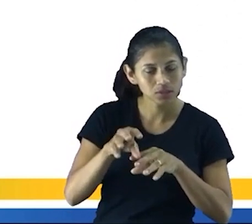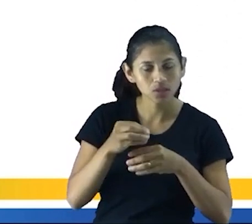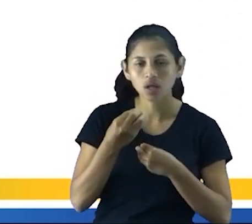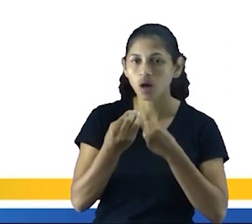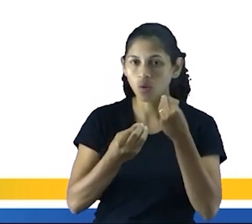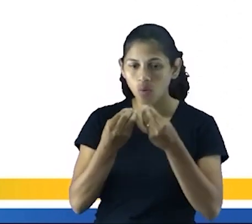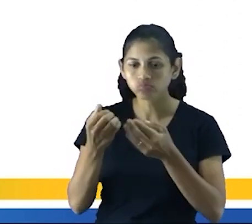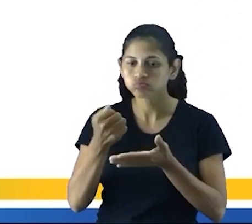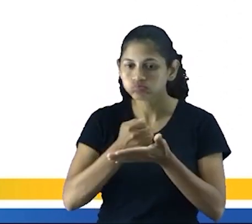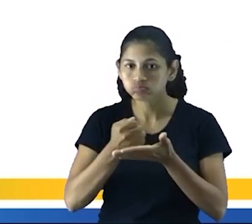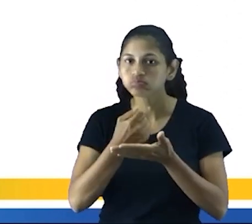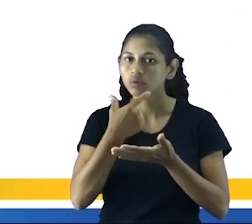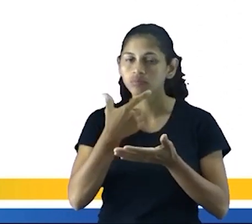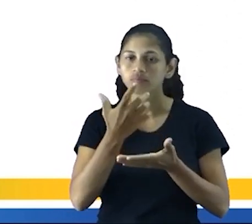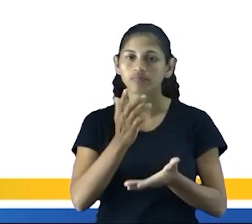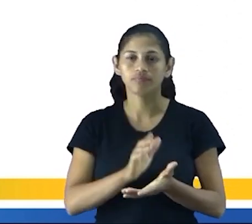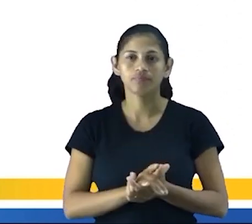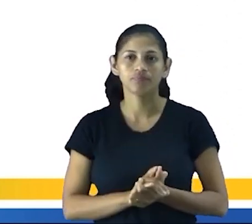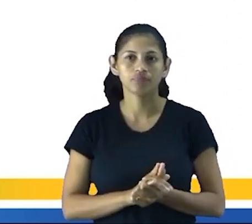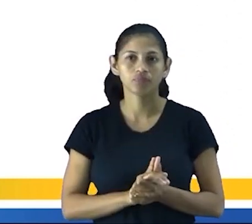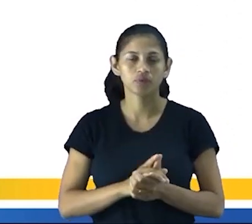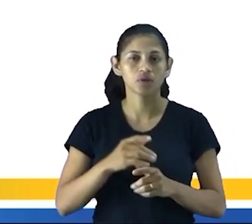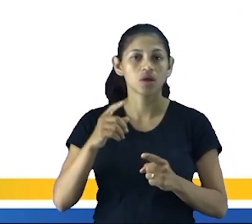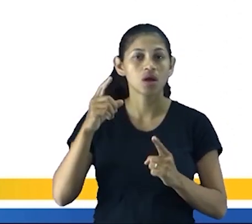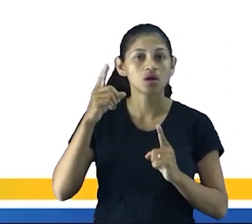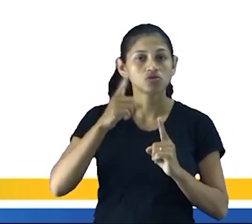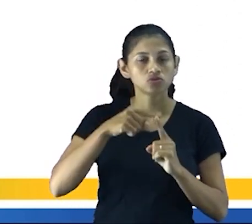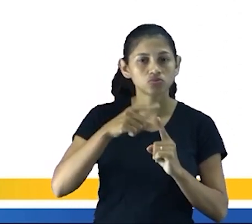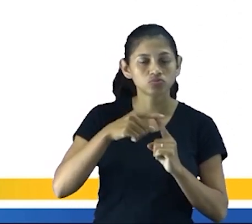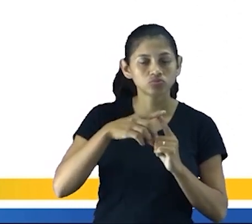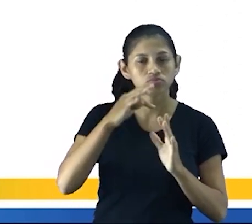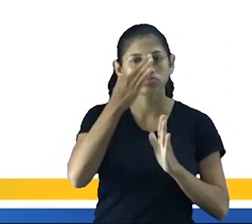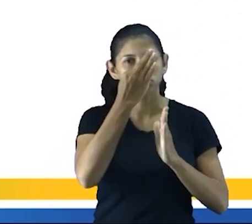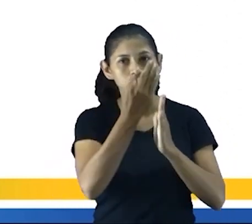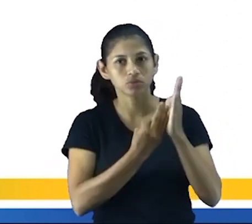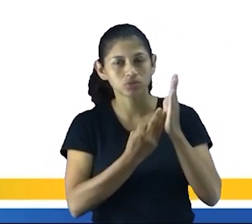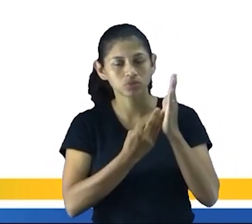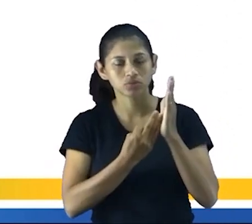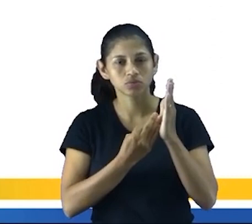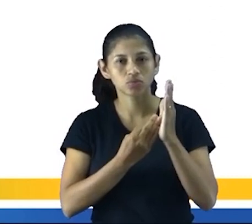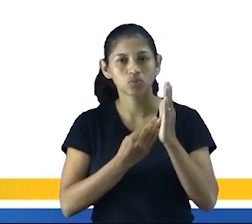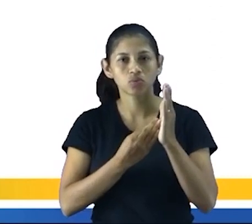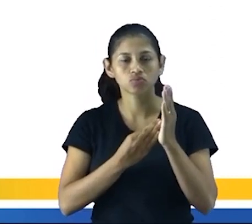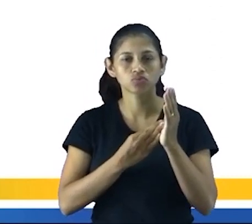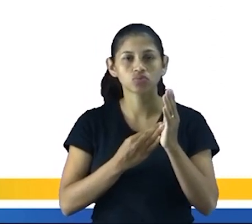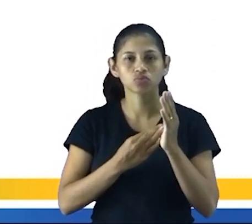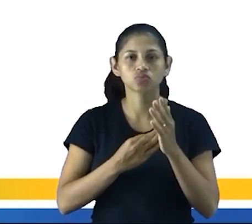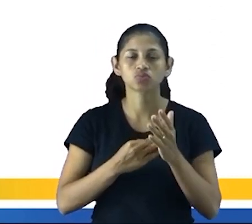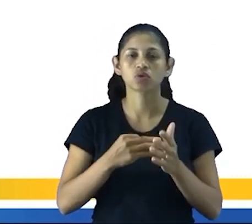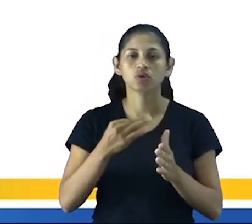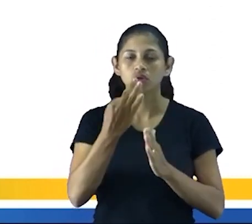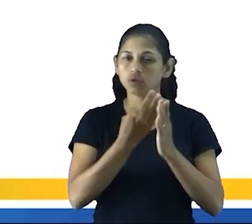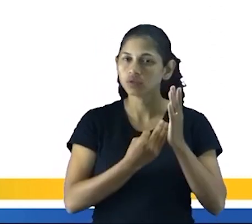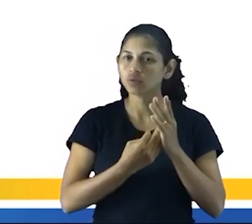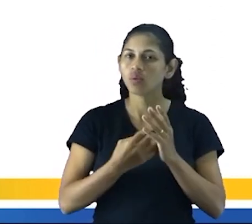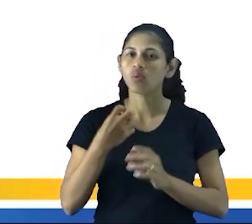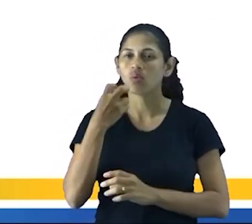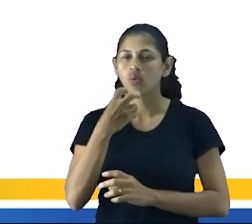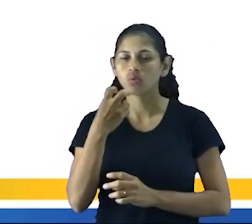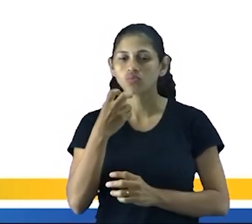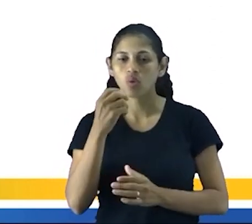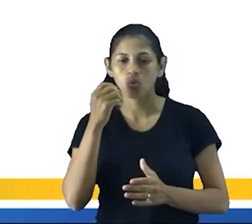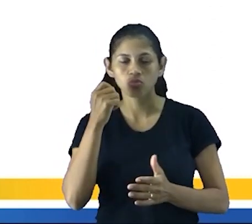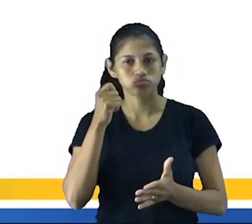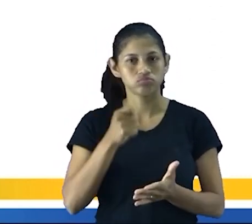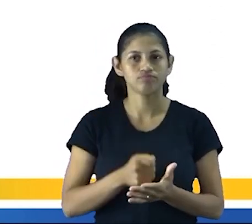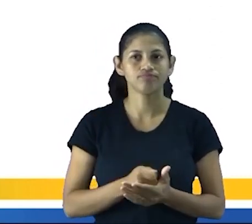gêneros textuais, tá? As tipologias textuais são textos orais ou escritos que vão possuir uma estrutura